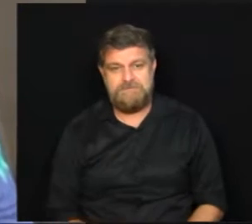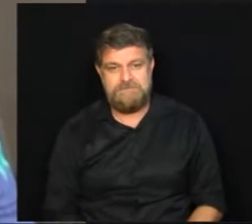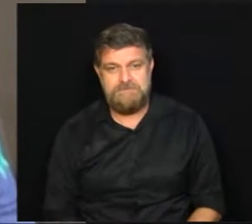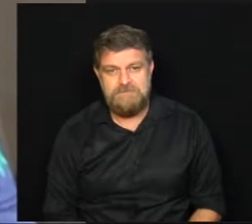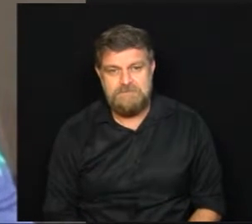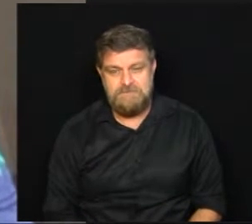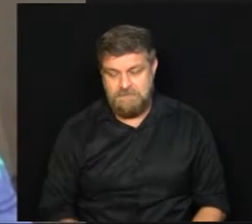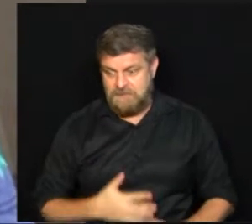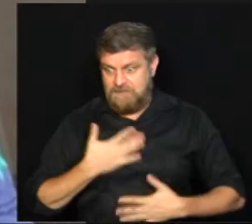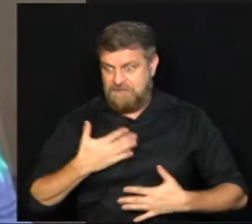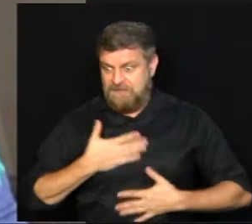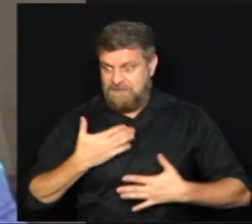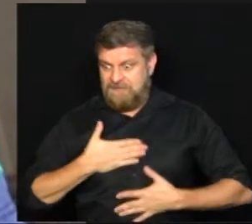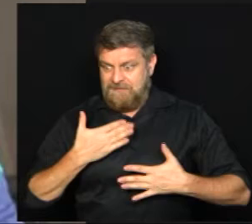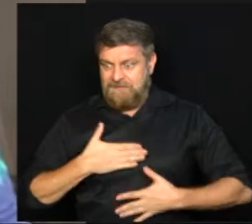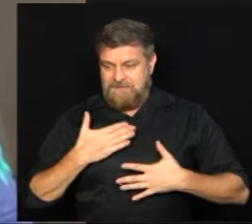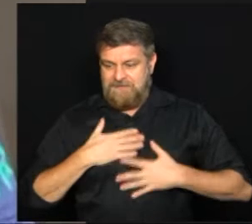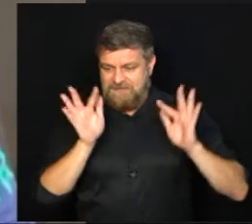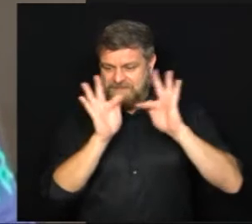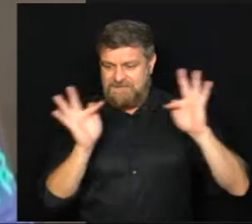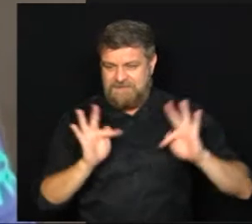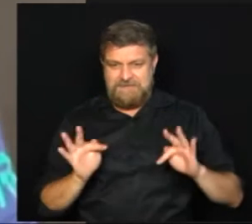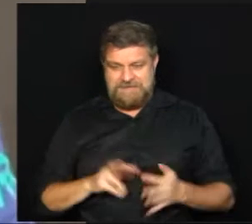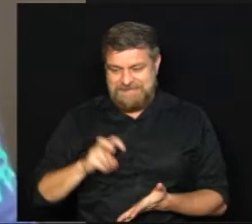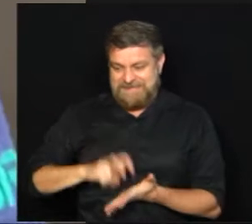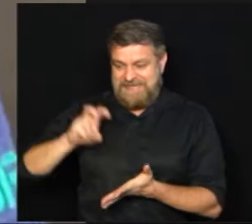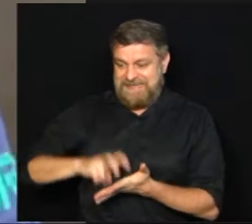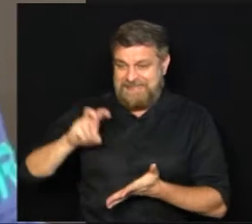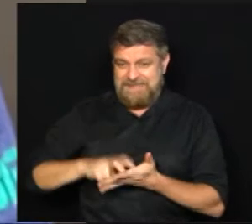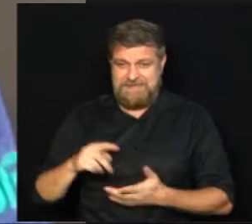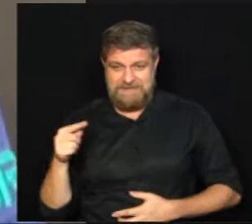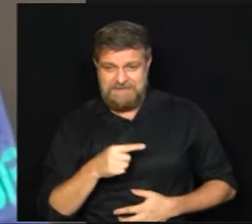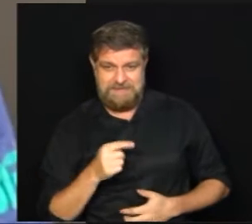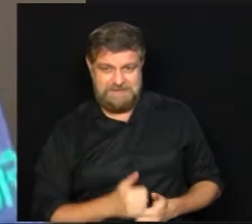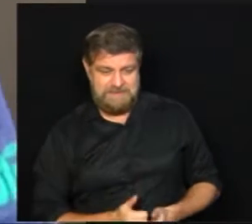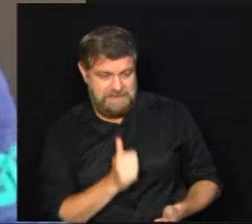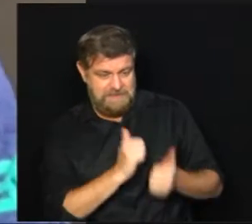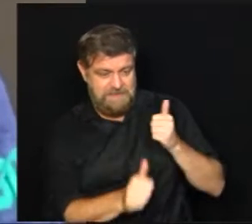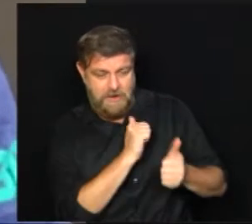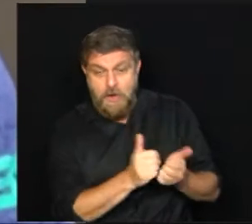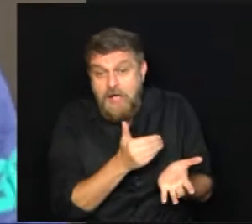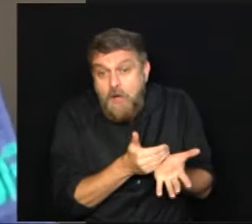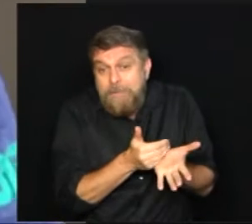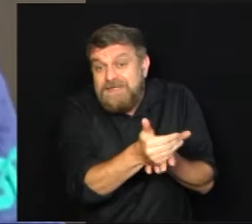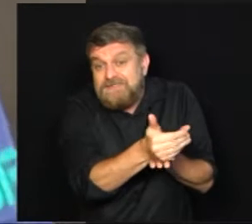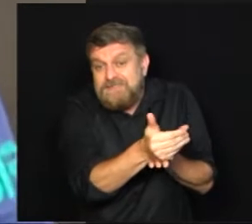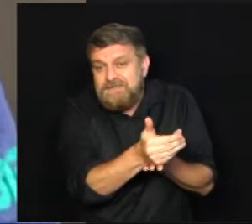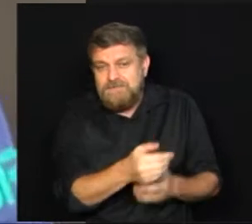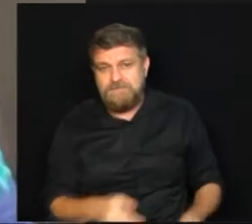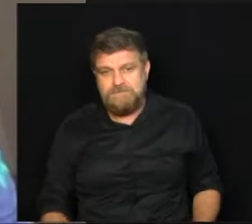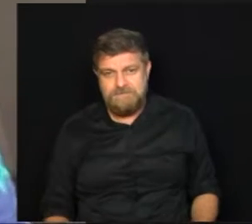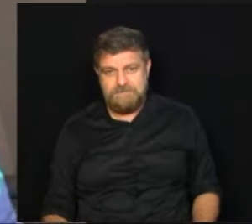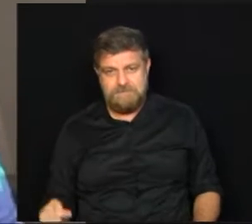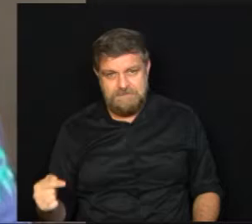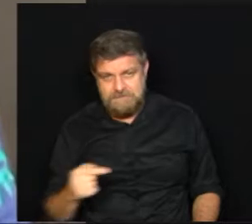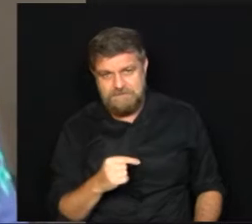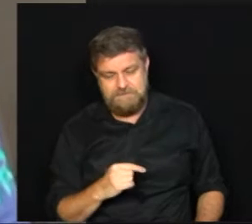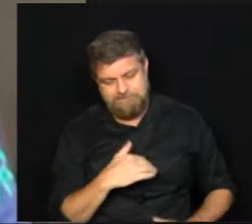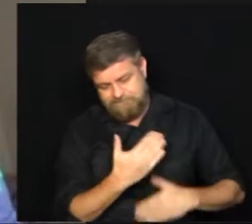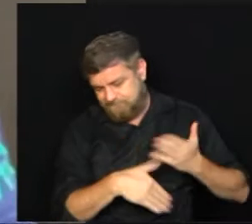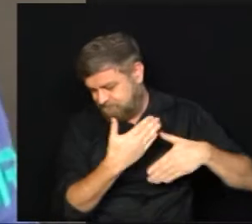E aí eu fiquei bem assim, feliz e empolgada com o esporte que eu estava começando. Claro. E a partir disso foi